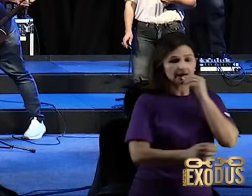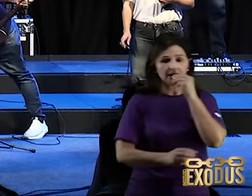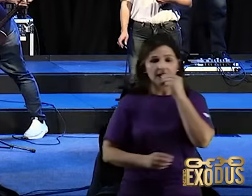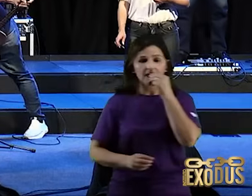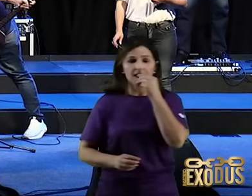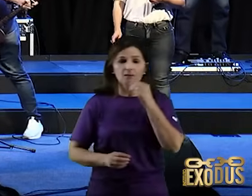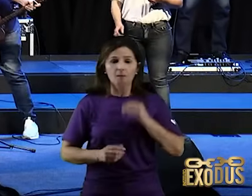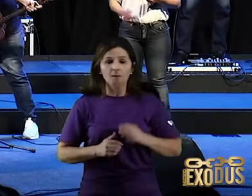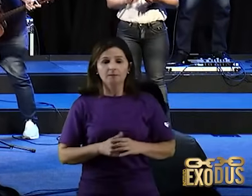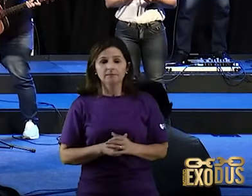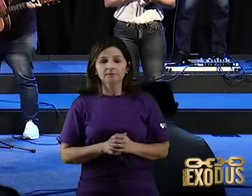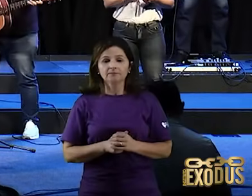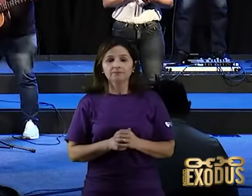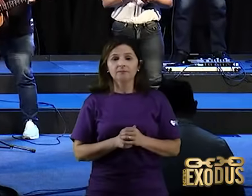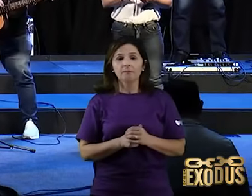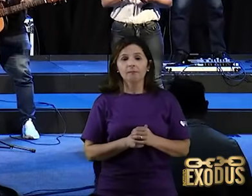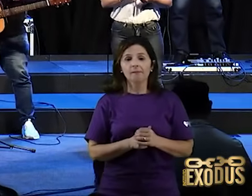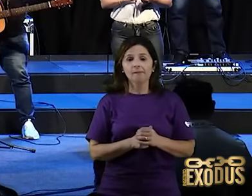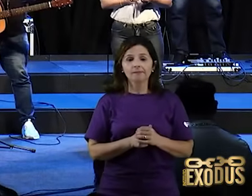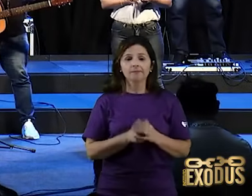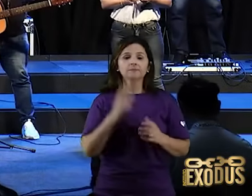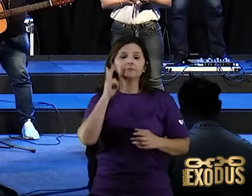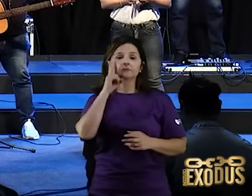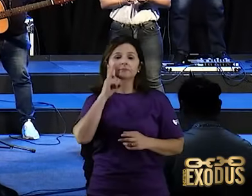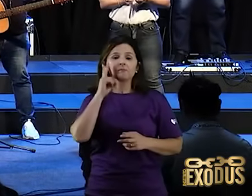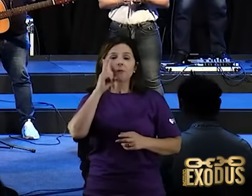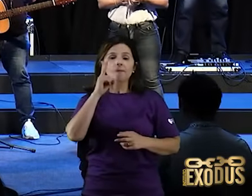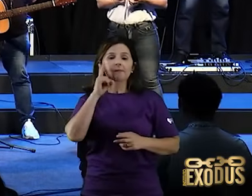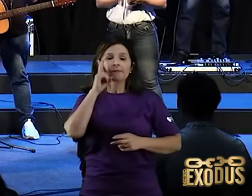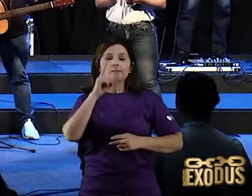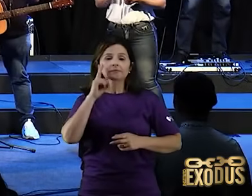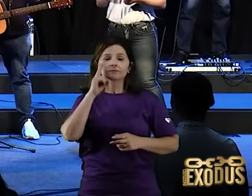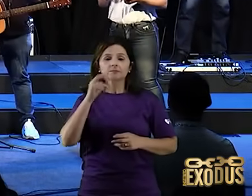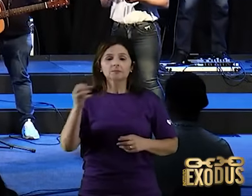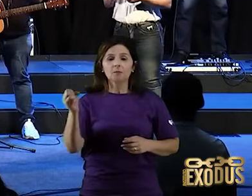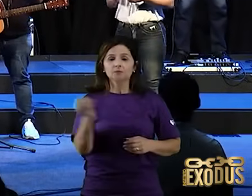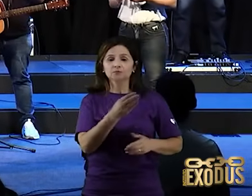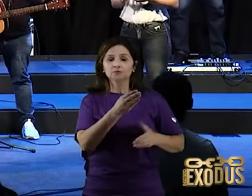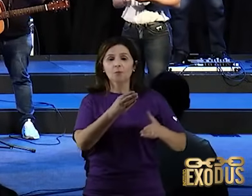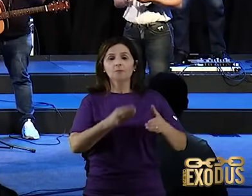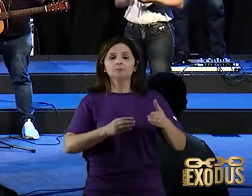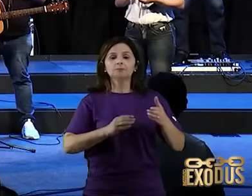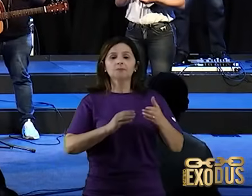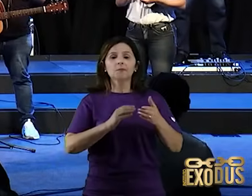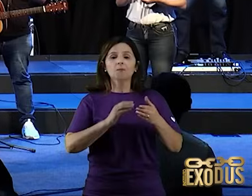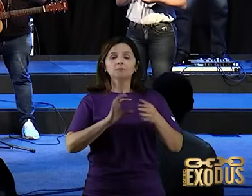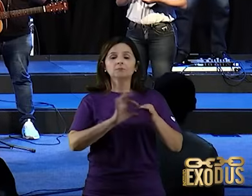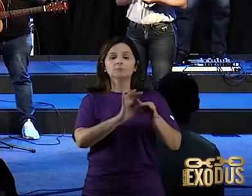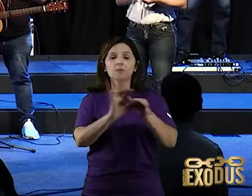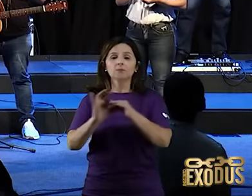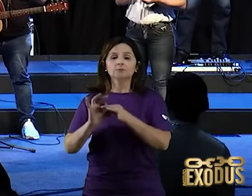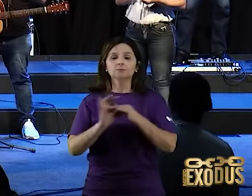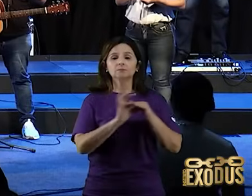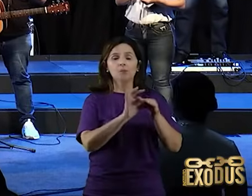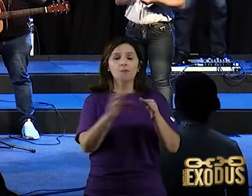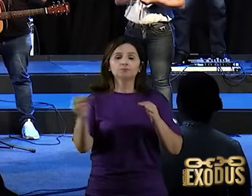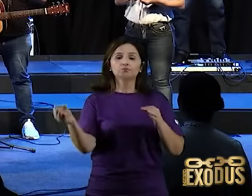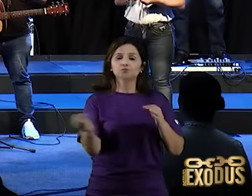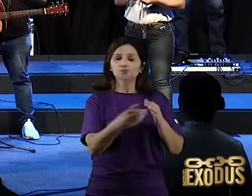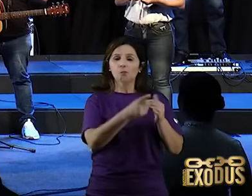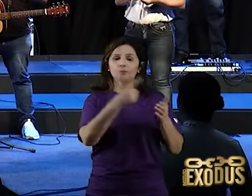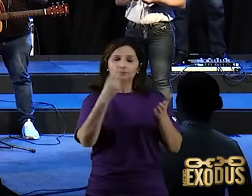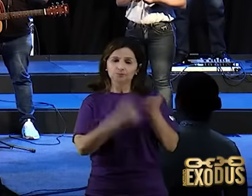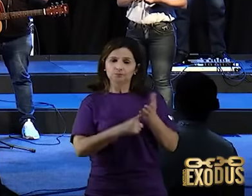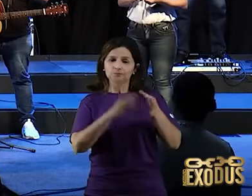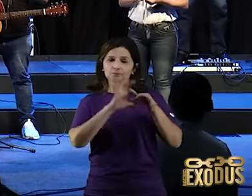todos Esse é o cálice da Nova Aliança tá na sua mão é o novo pacto uma aliança